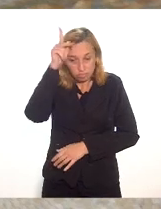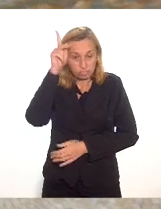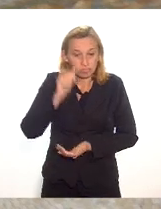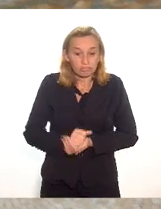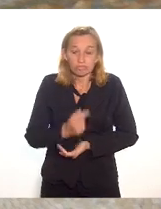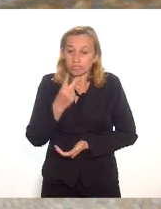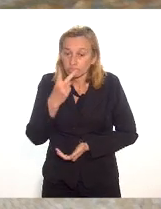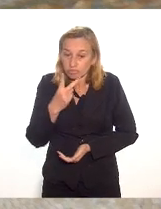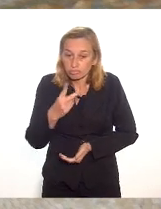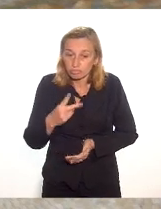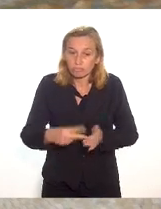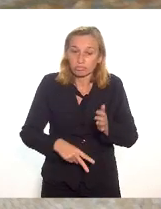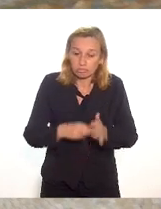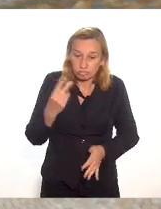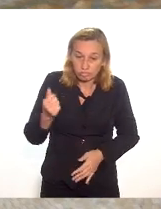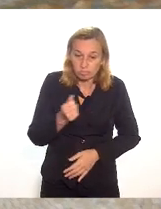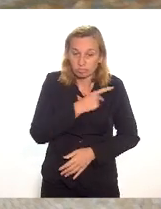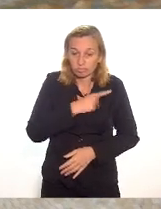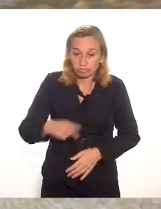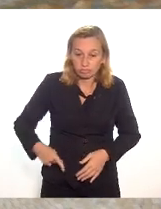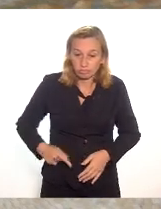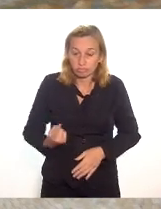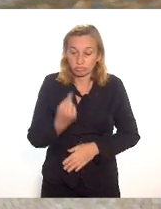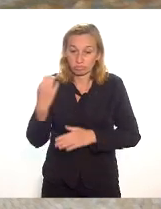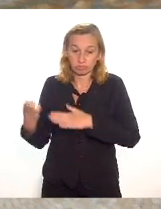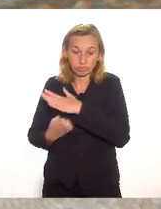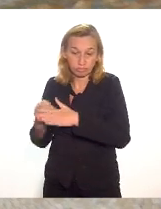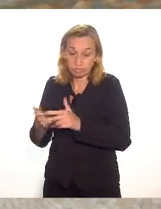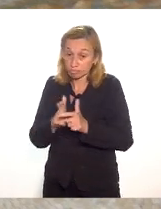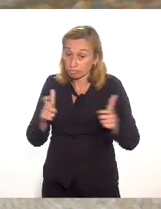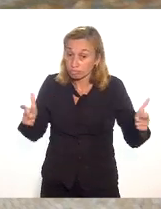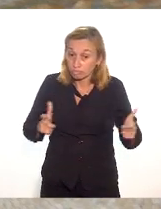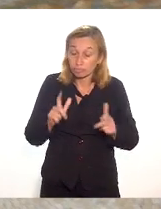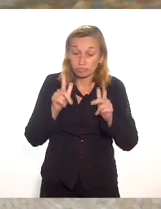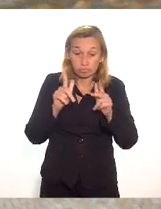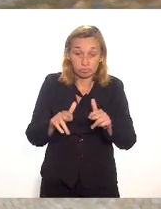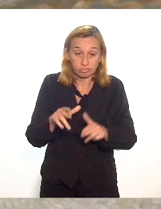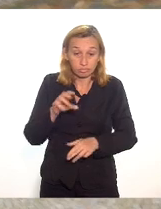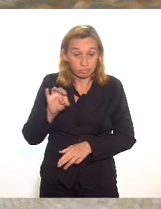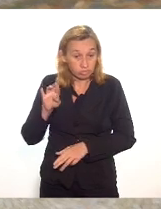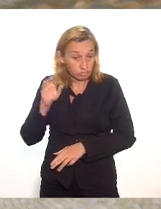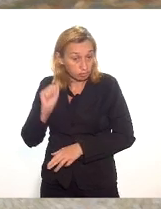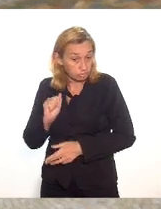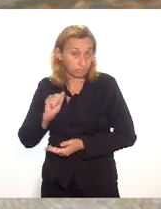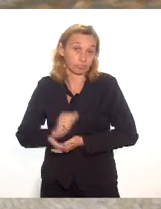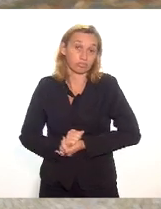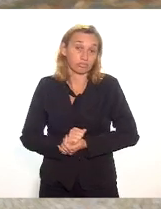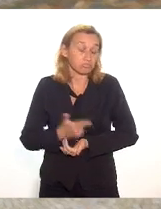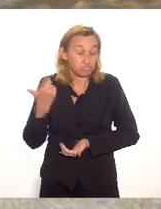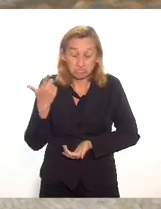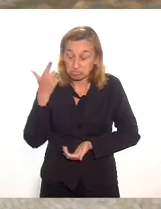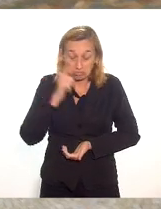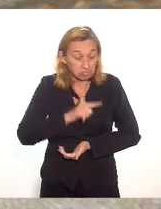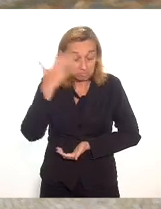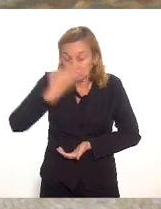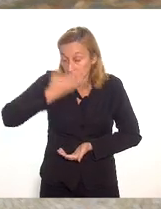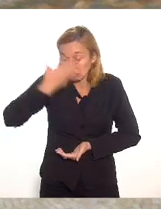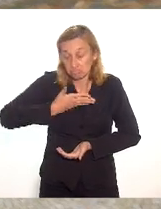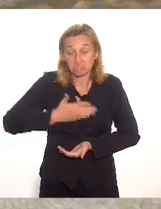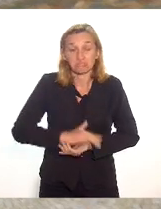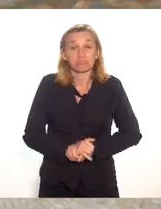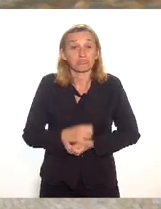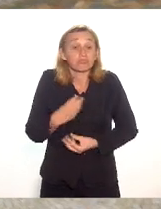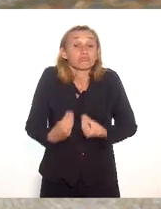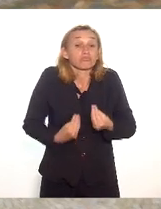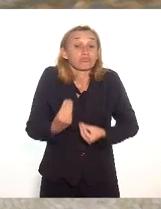fui 2 vezes presidente de uma empresa grande, como a SEASA. Não consigo ver